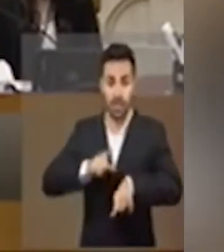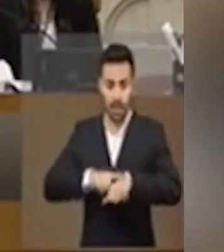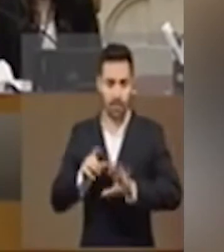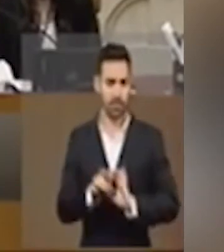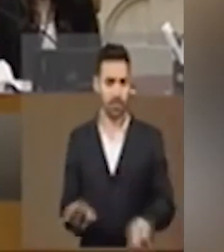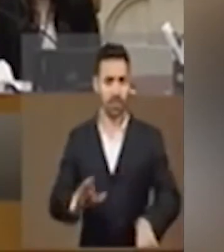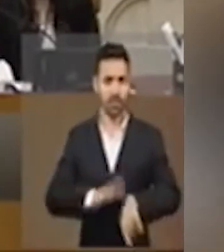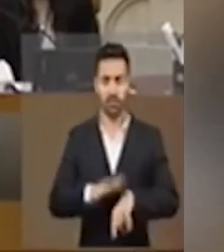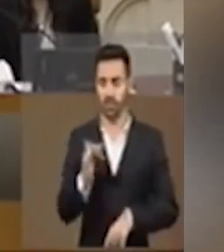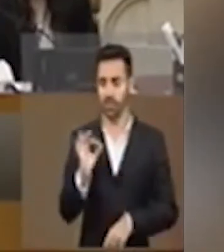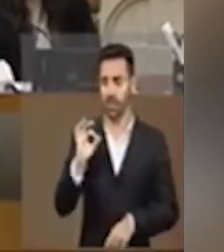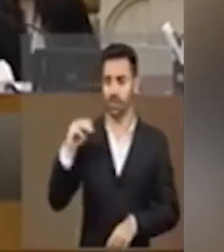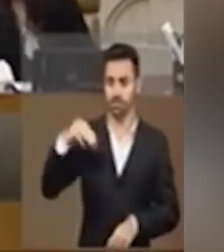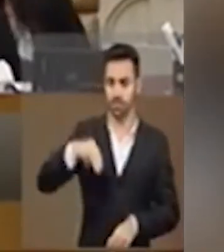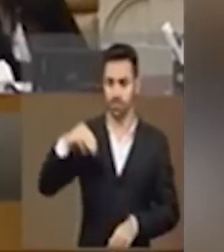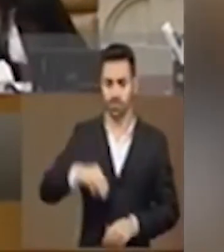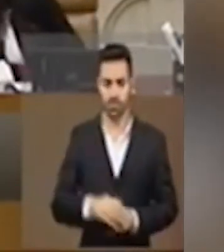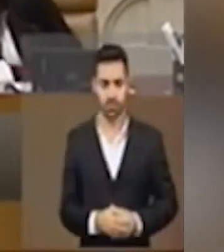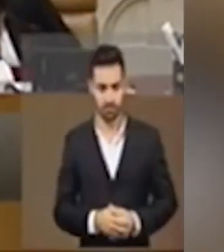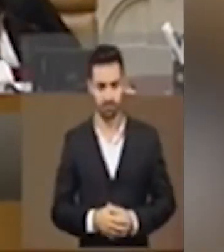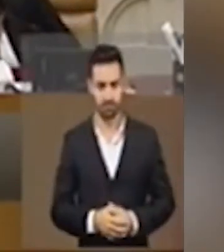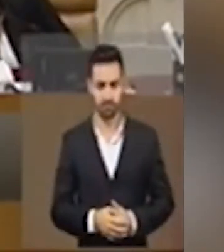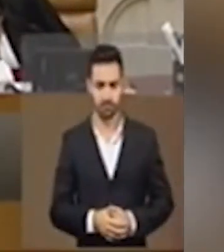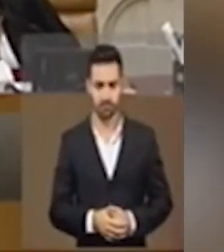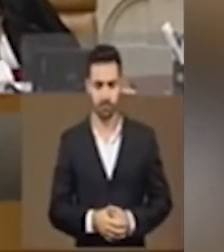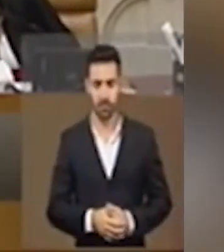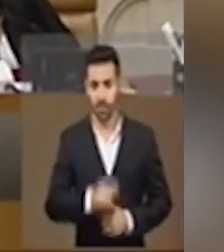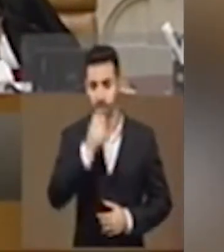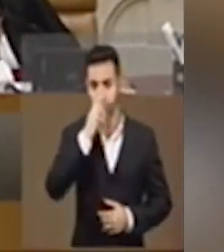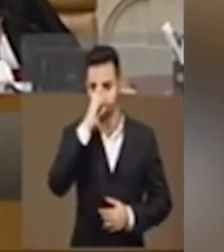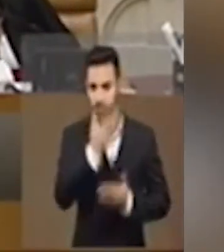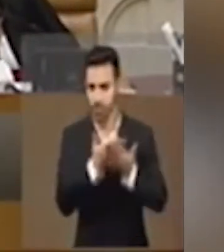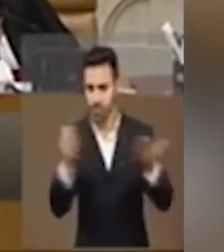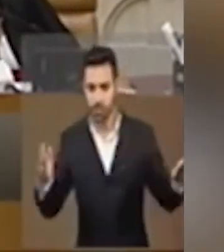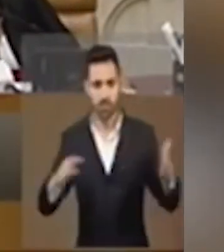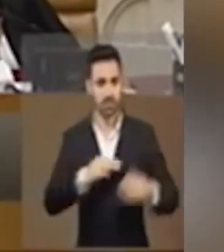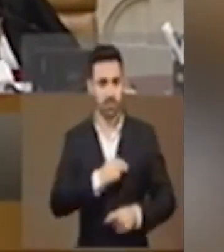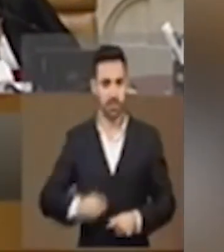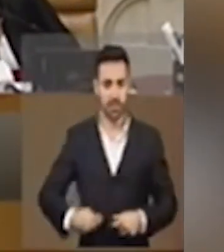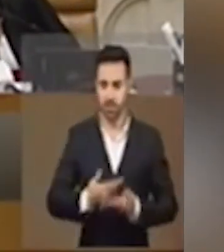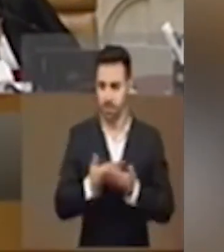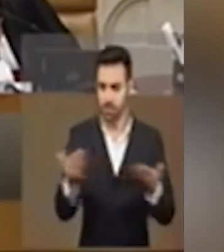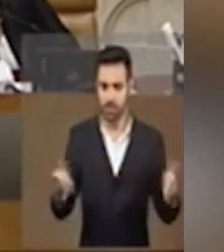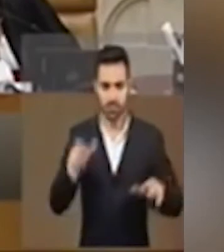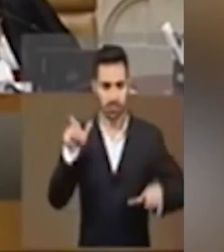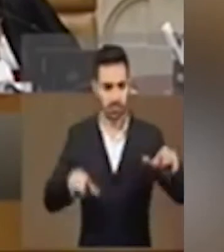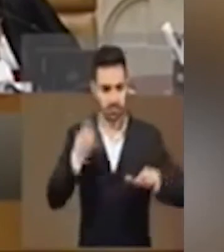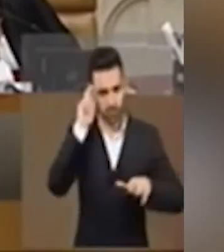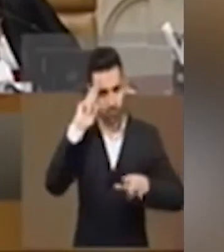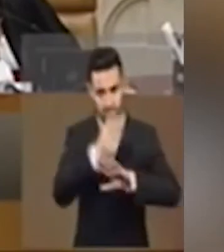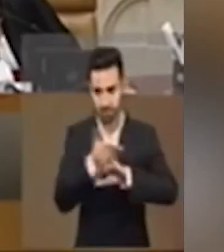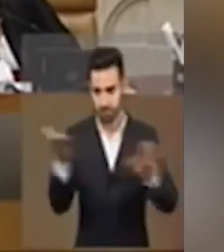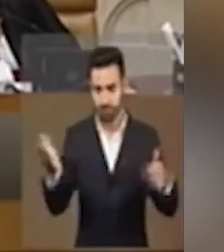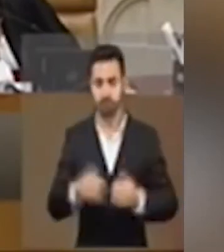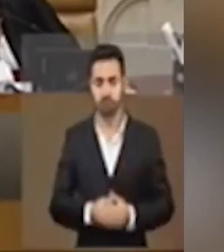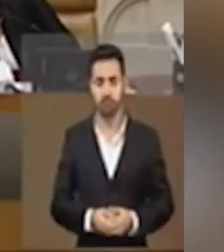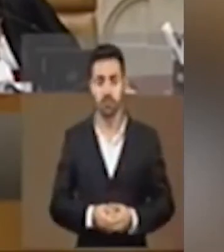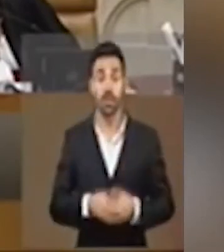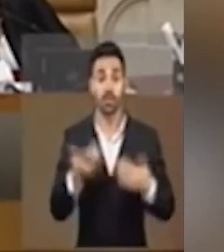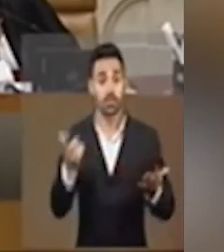de 10 minutos excelentíssimos senhores ministros e sem esse administra os senhores senhoras